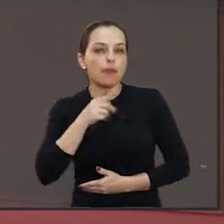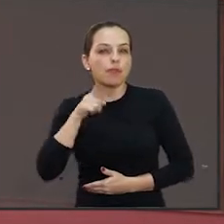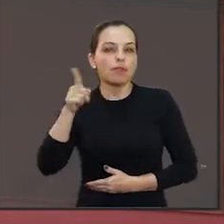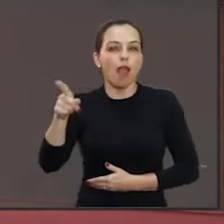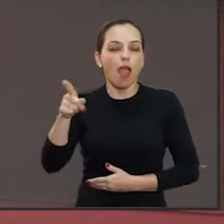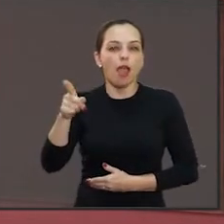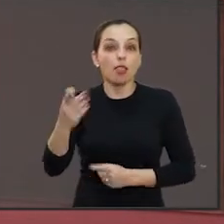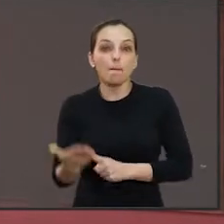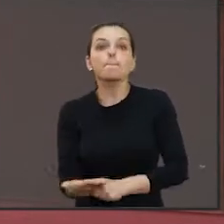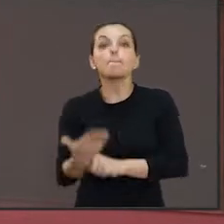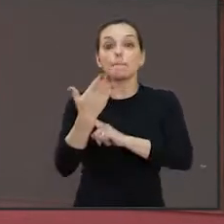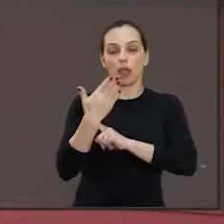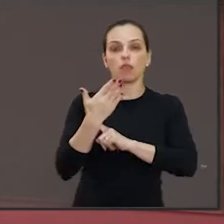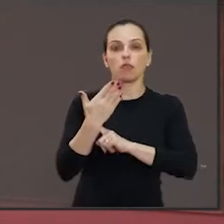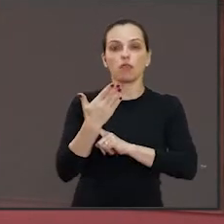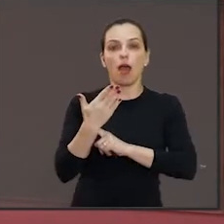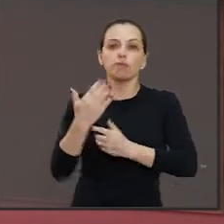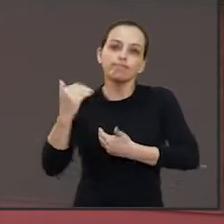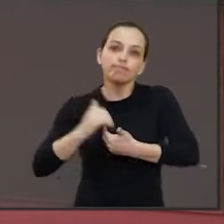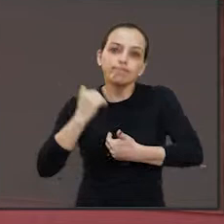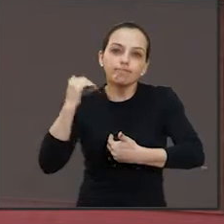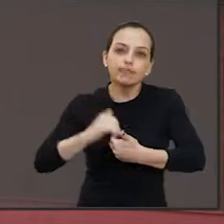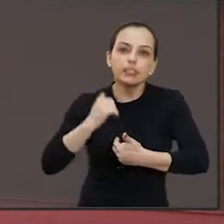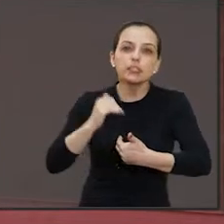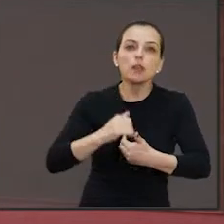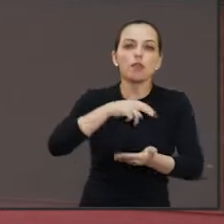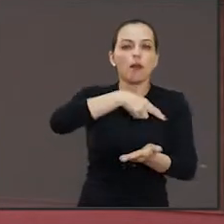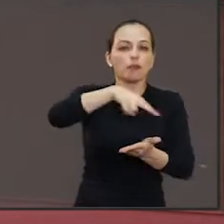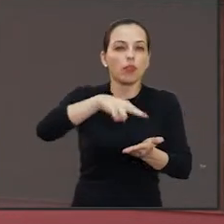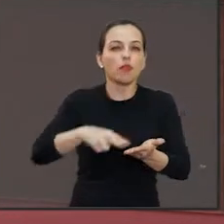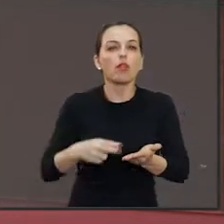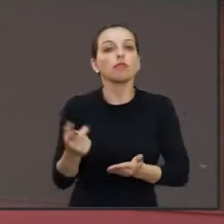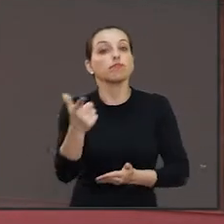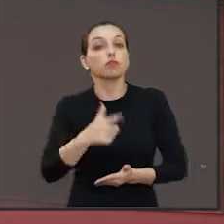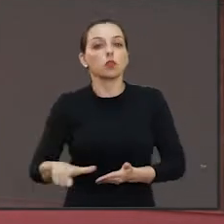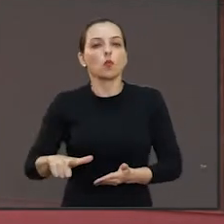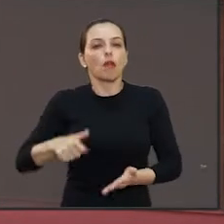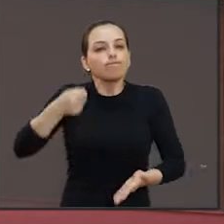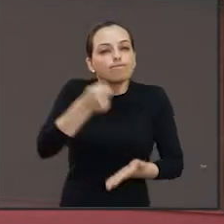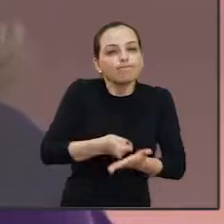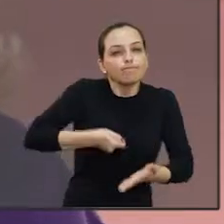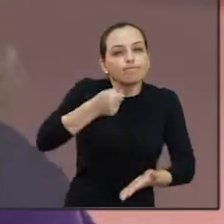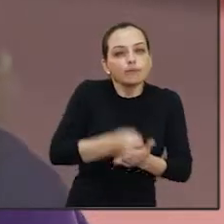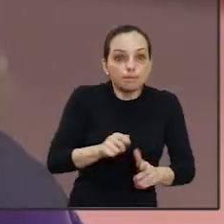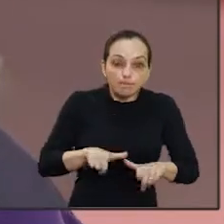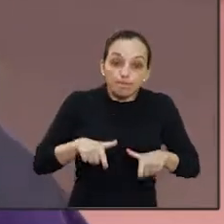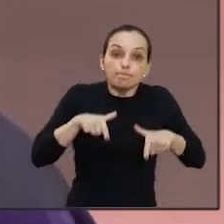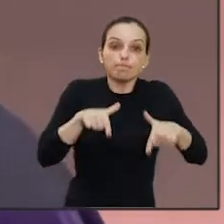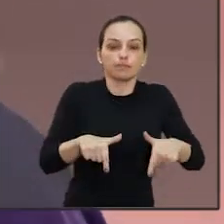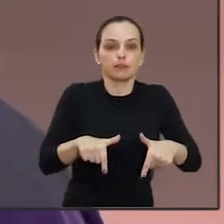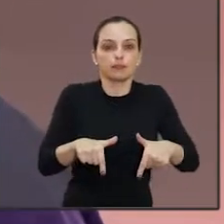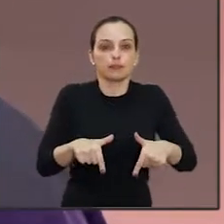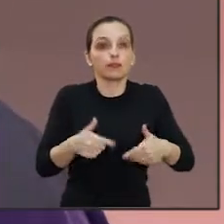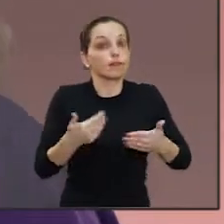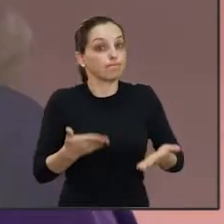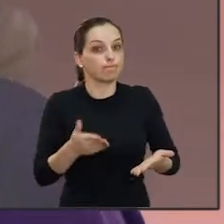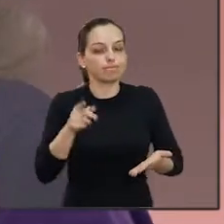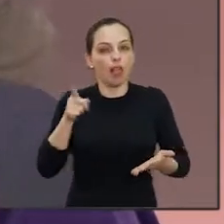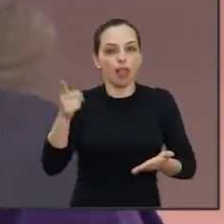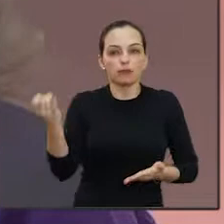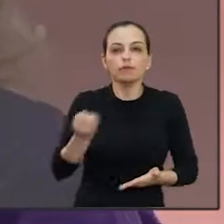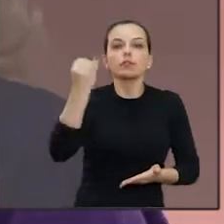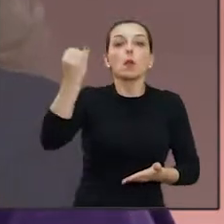é falecida, eu penso, nossa, como a dona Cidinha foi importante na minha vida. Porque se ela não